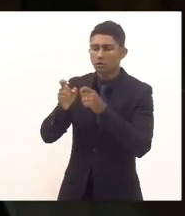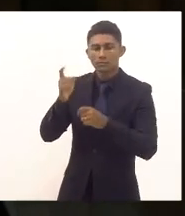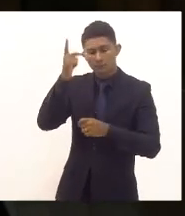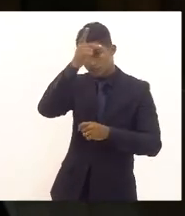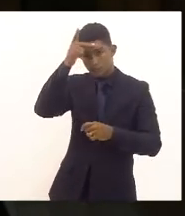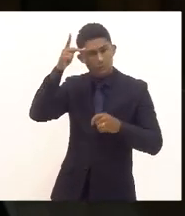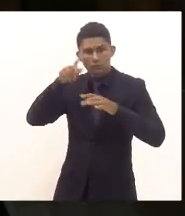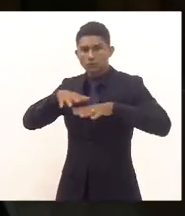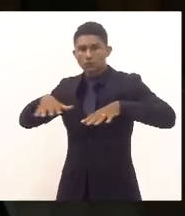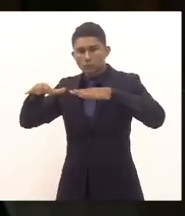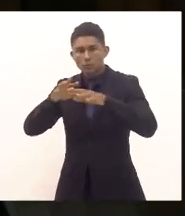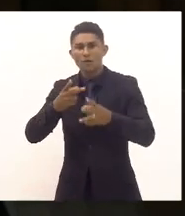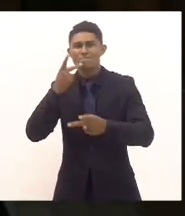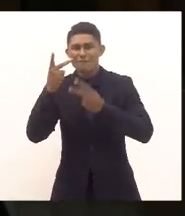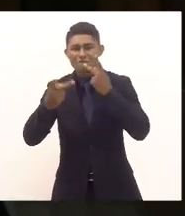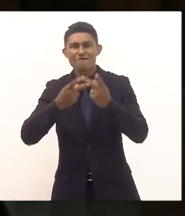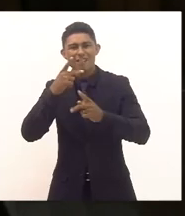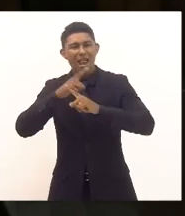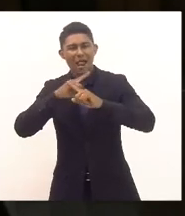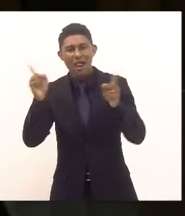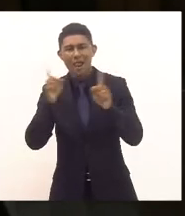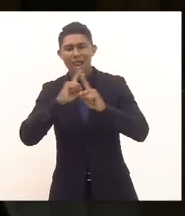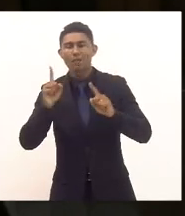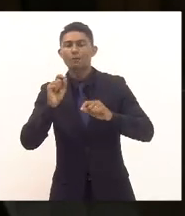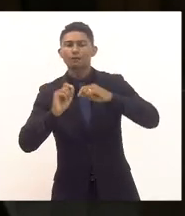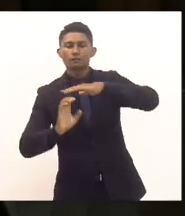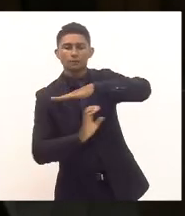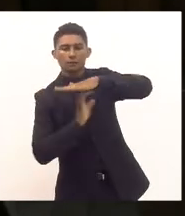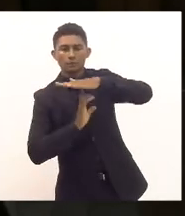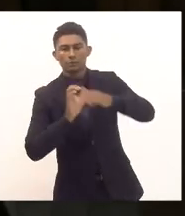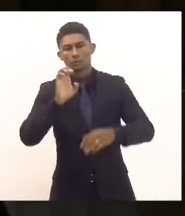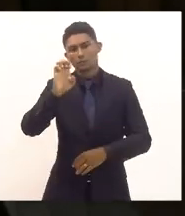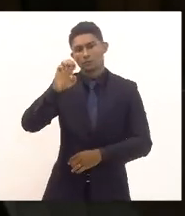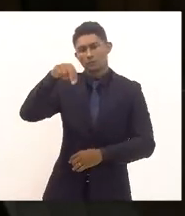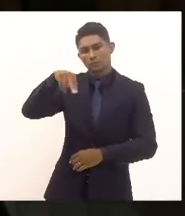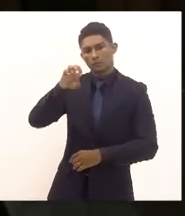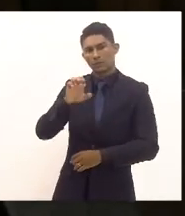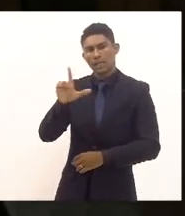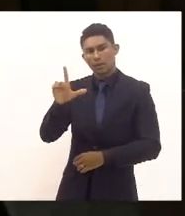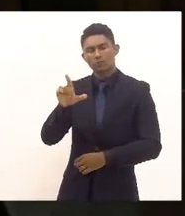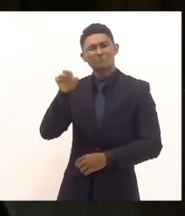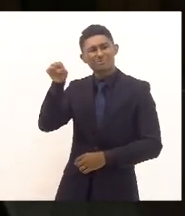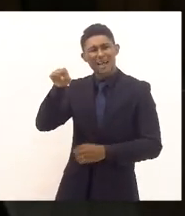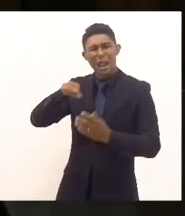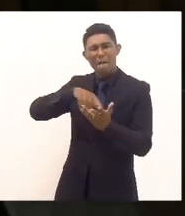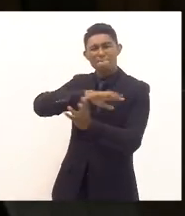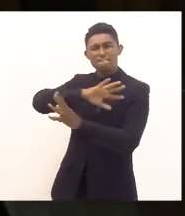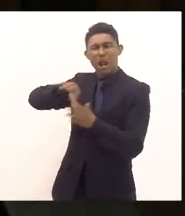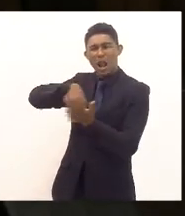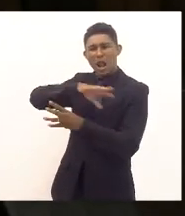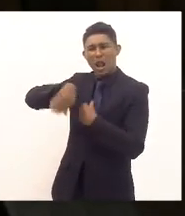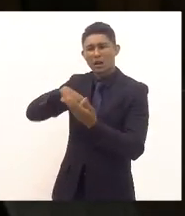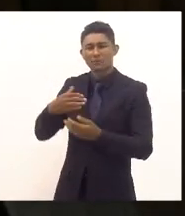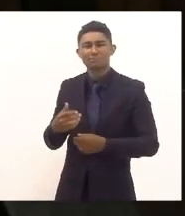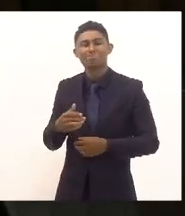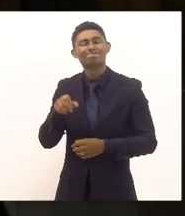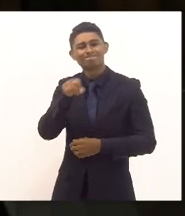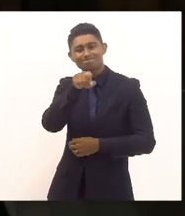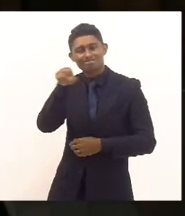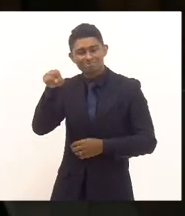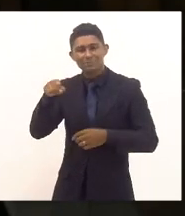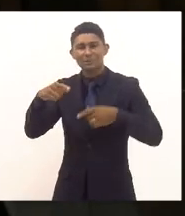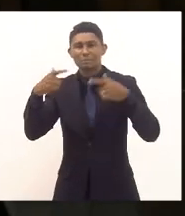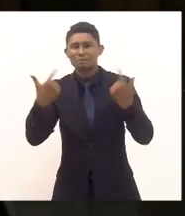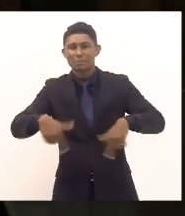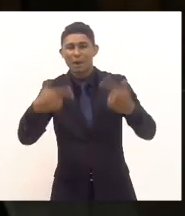sobre a prestação do serviço da enel realmente um caos indústrias gerando -